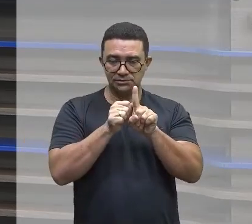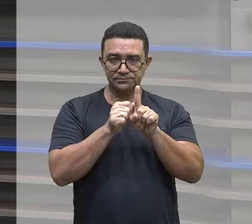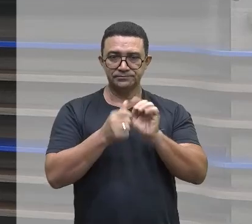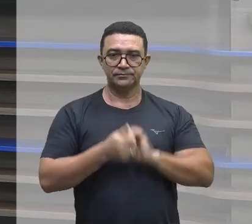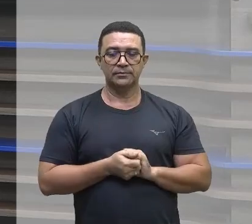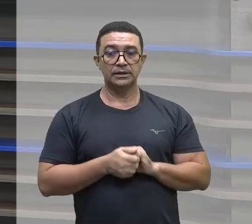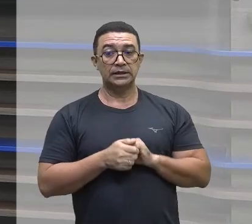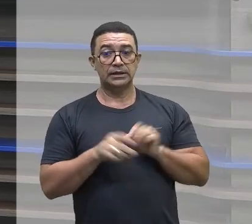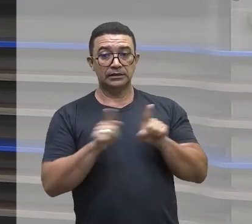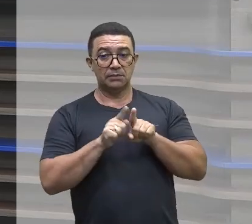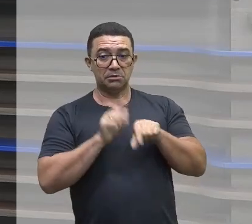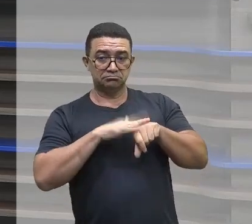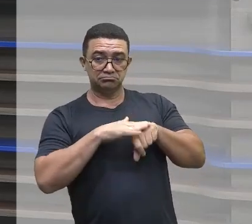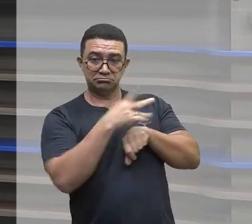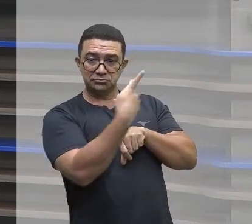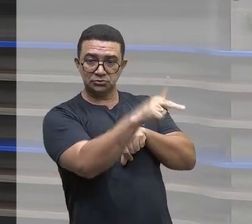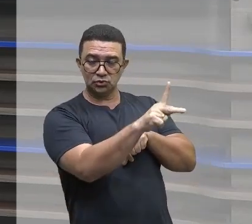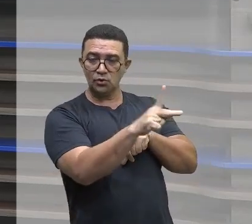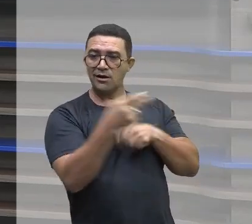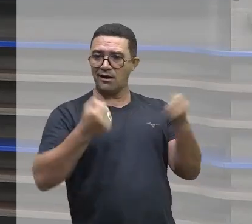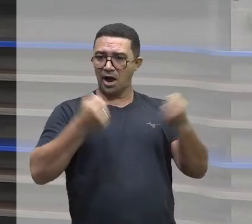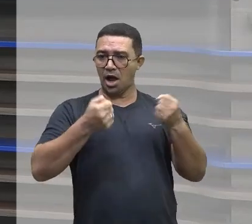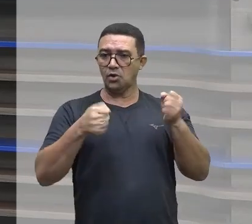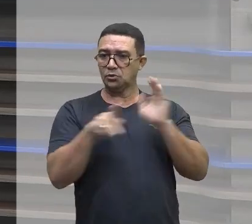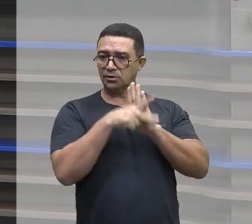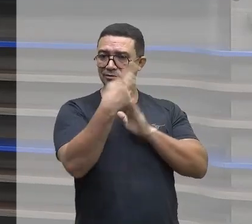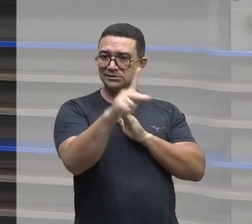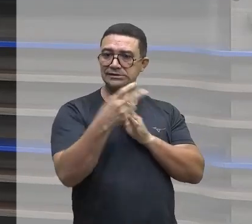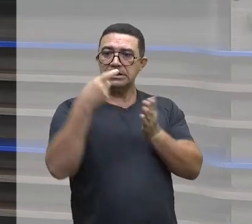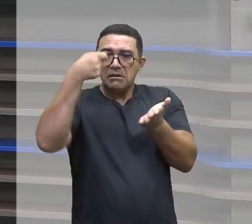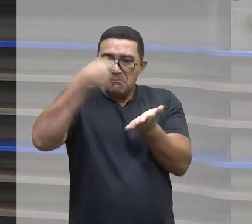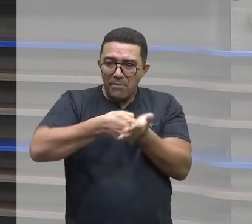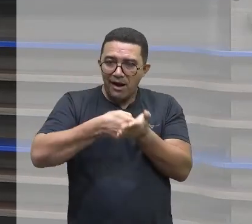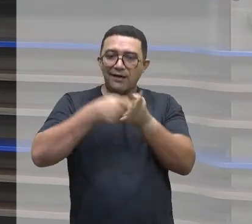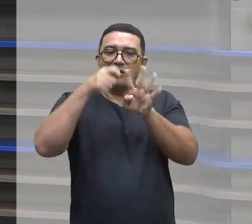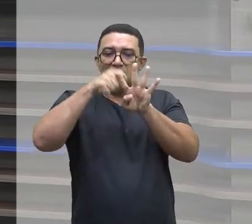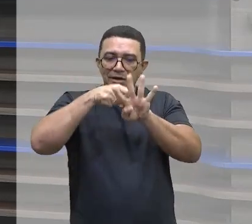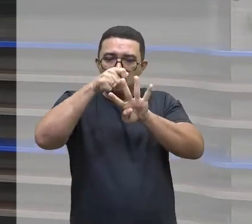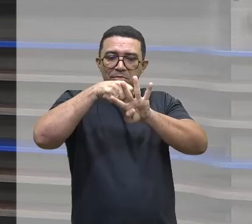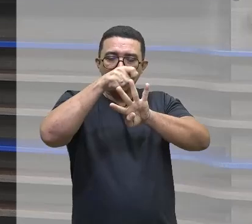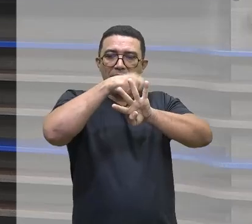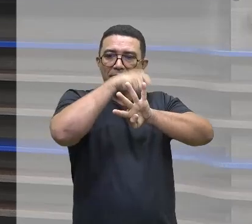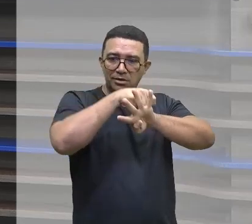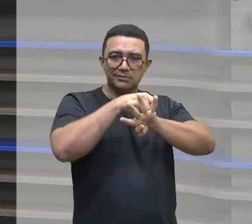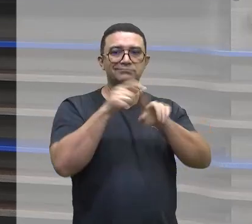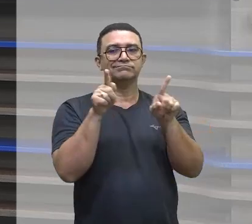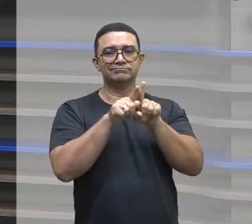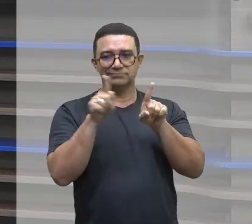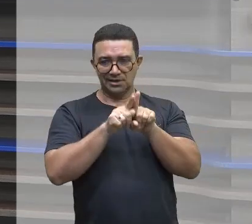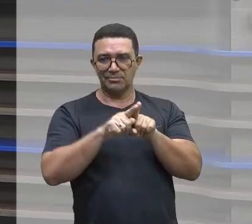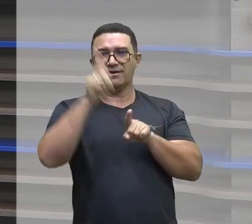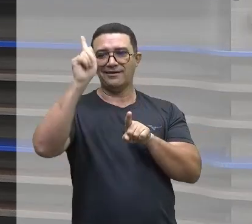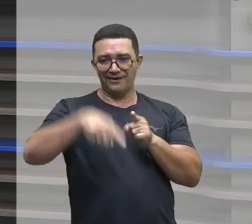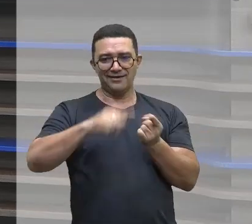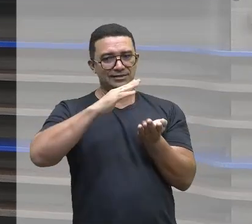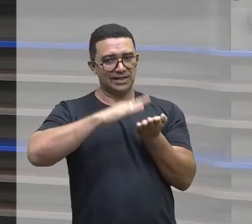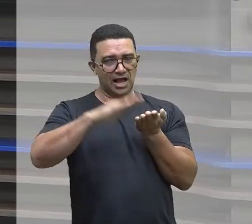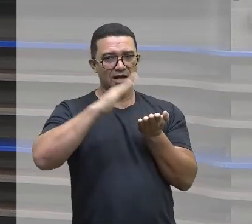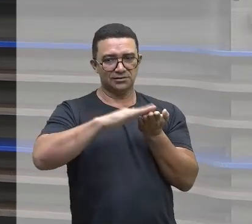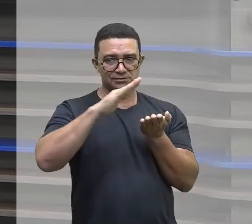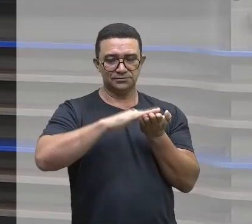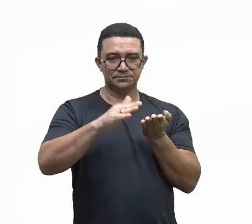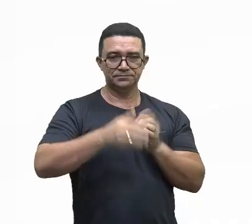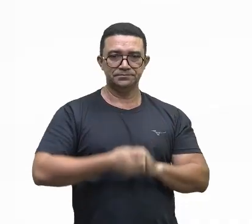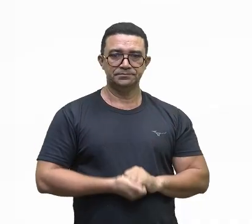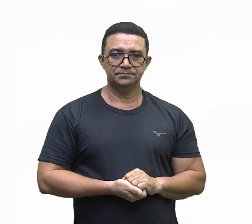se você tiver carro próprio, né, e ainda estiver pagando as parcelas, elas também vão entrar nessas despesas. Vamos ver mais